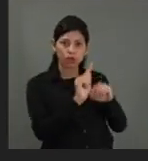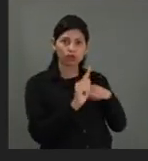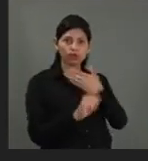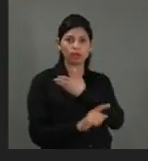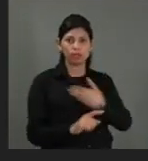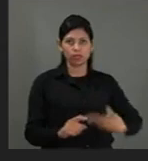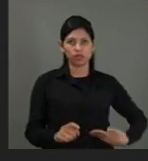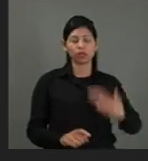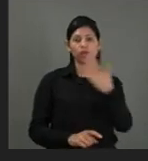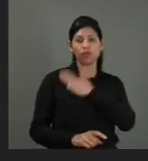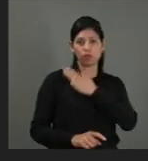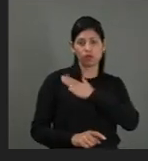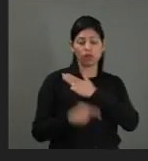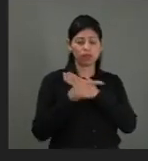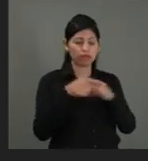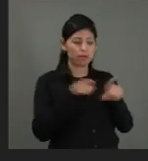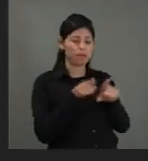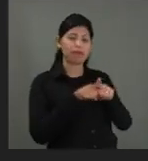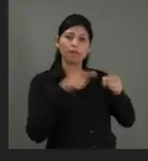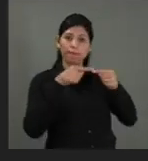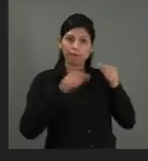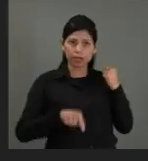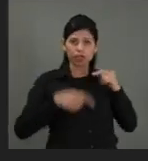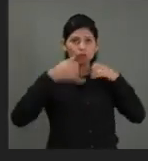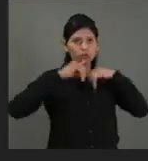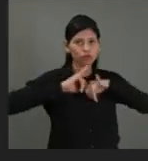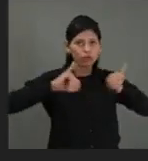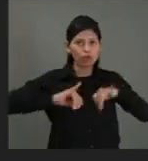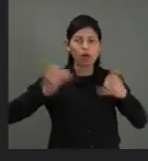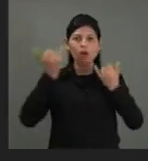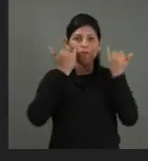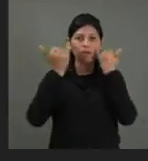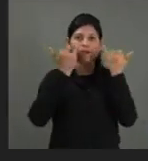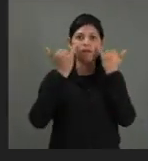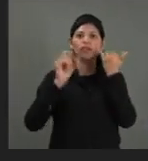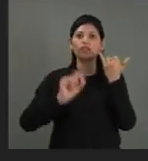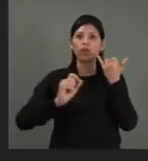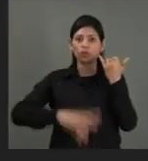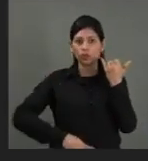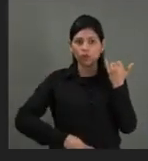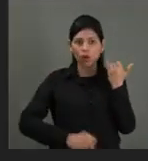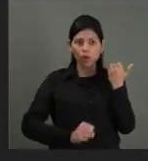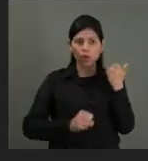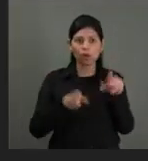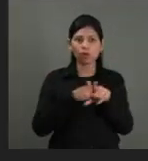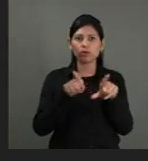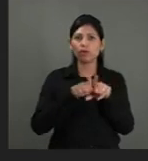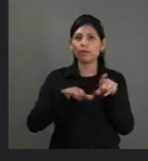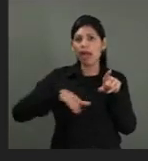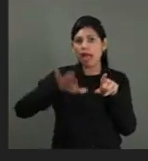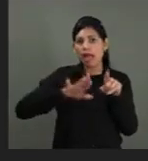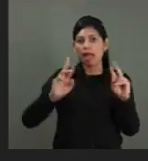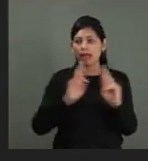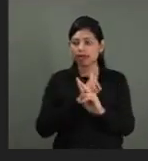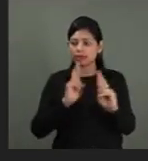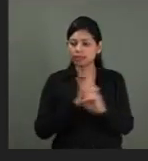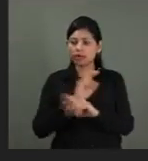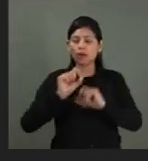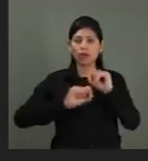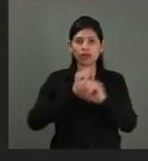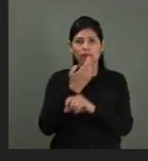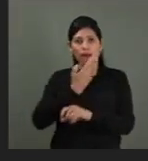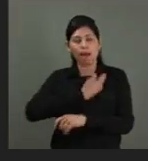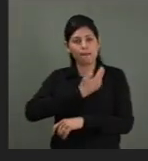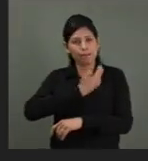qualquer divulgação sobre o aborto, também não permitiu que fosse informado à sociedade sobre as relações de amizade com ditadores